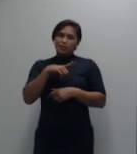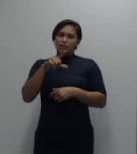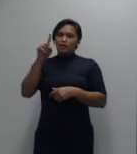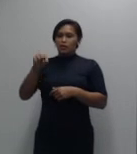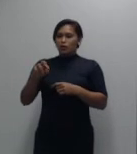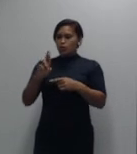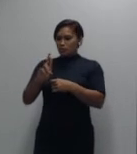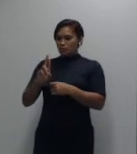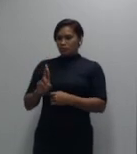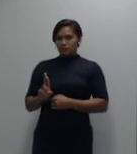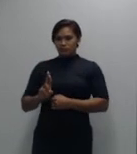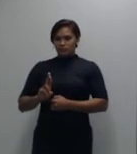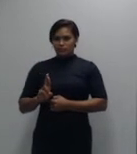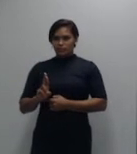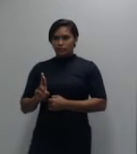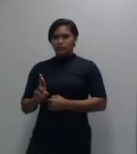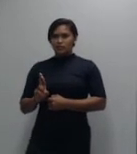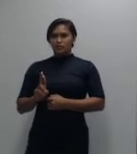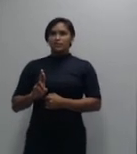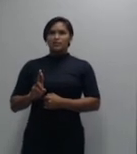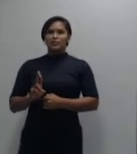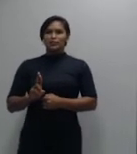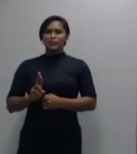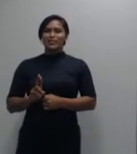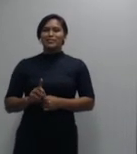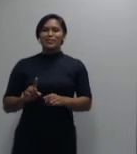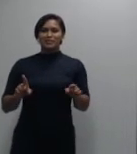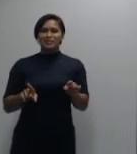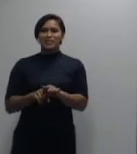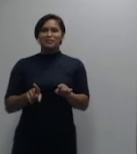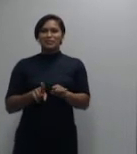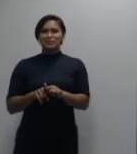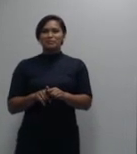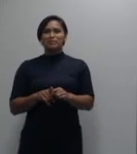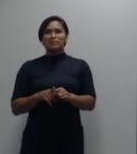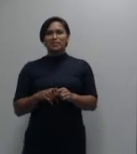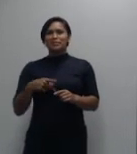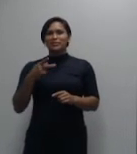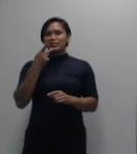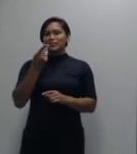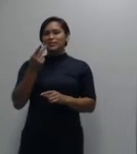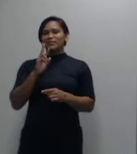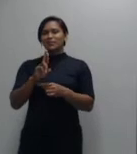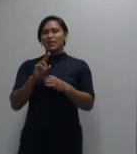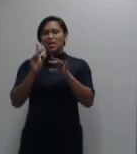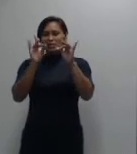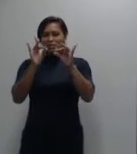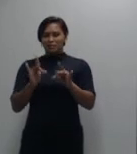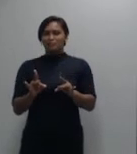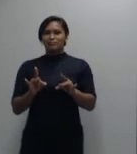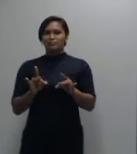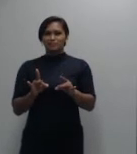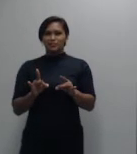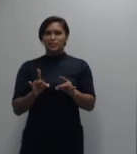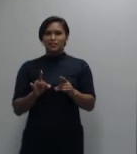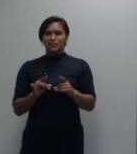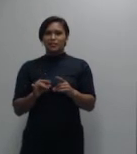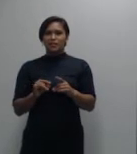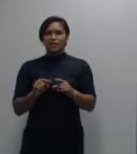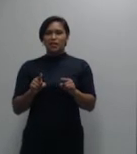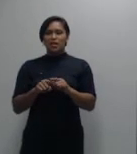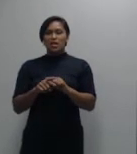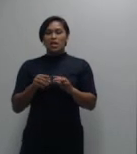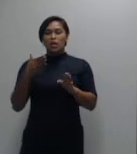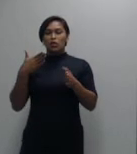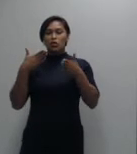relatou é sempre perfeccionista é Arrasou no no